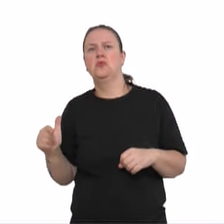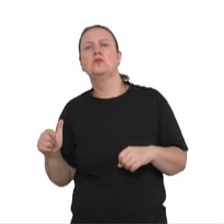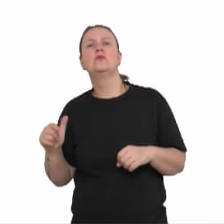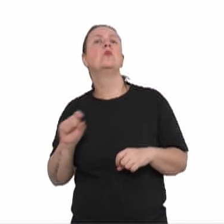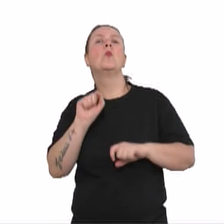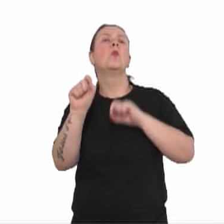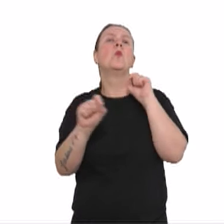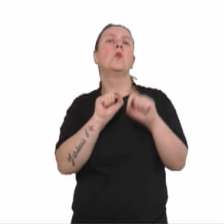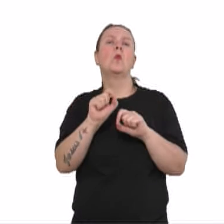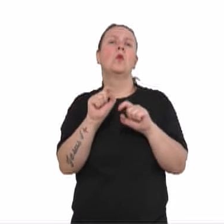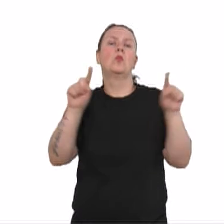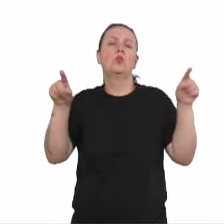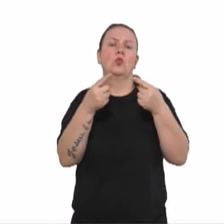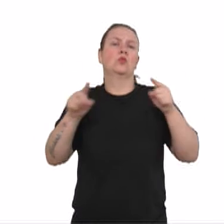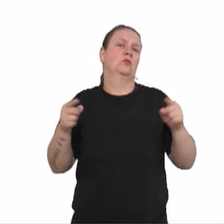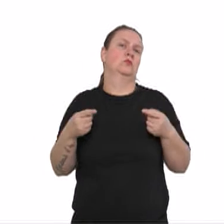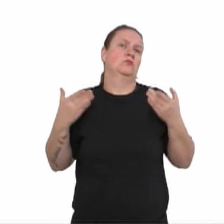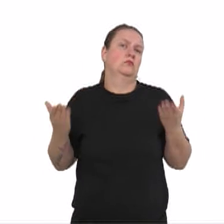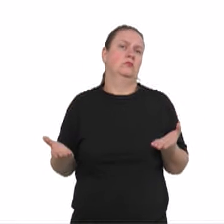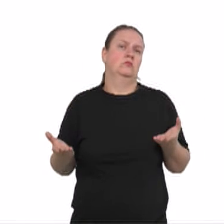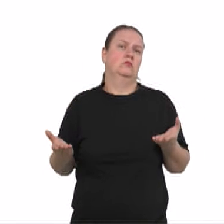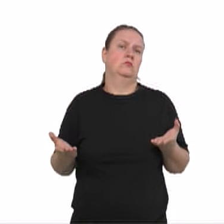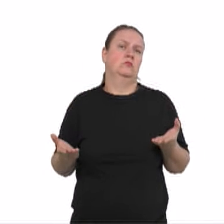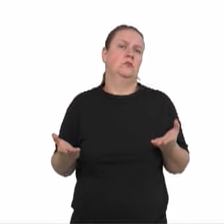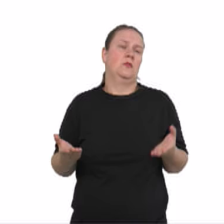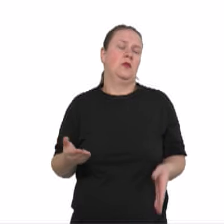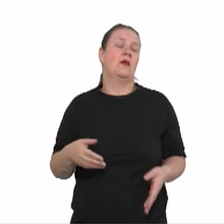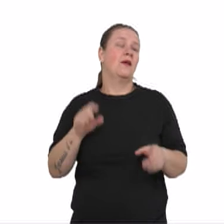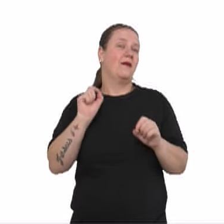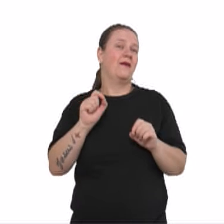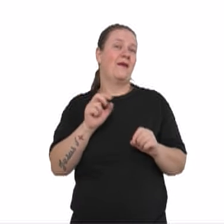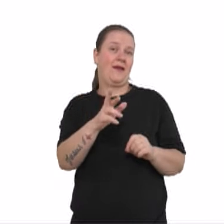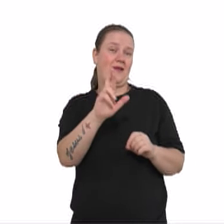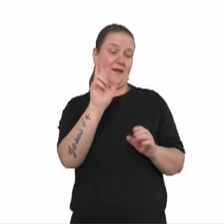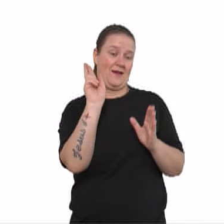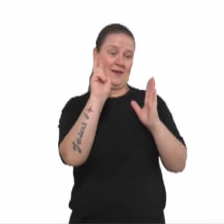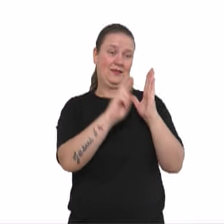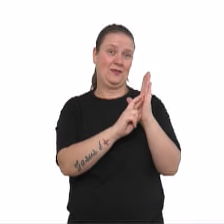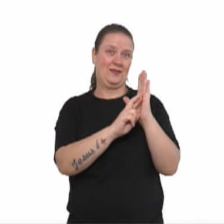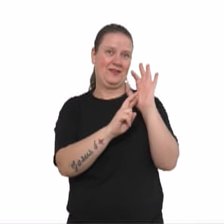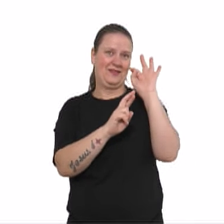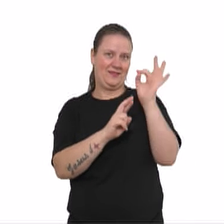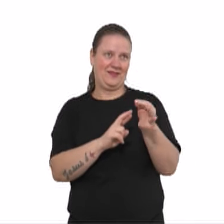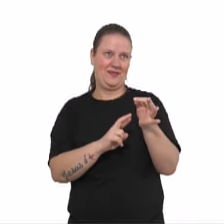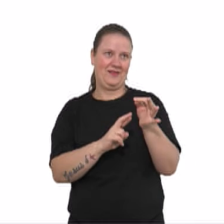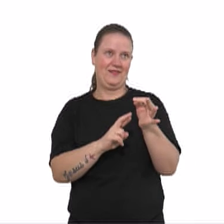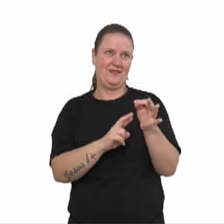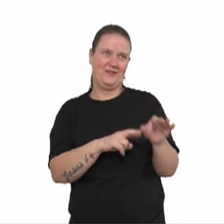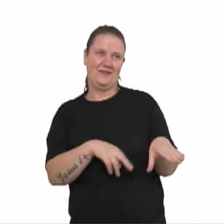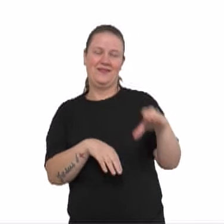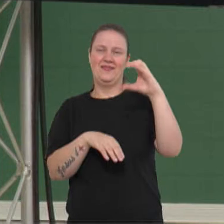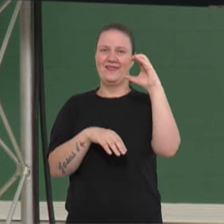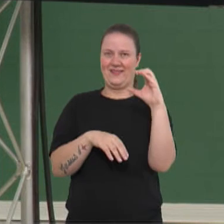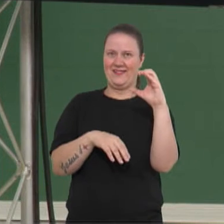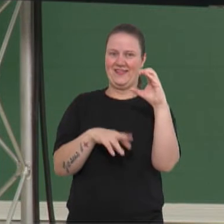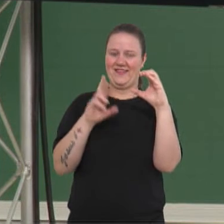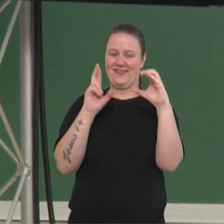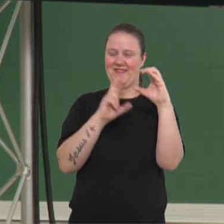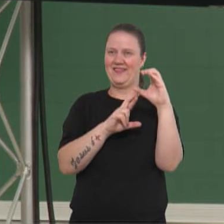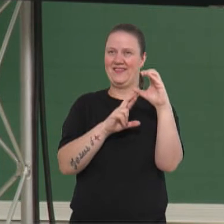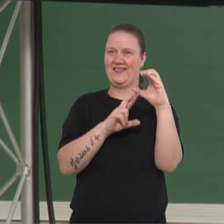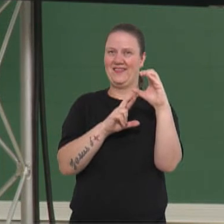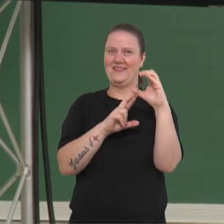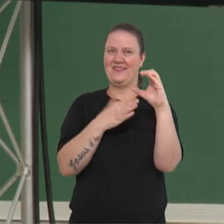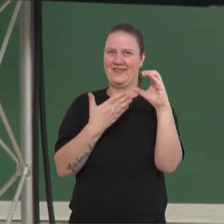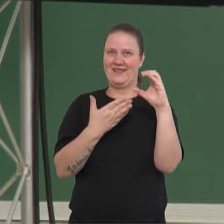no momento da vinheta? Acertou quem colocou no momento de maior emoção. Muito próximas as respostas, né,